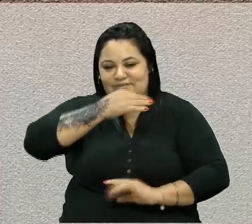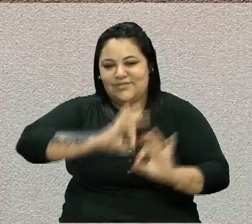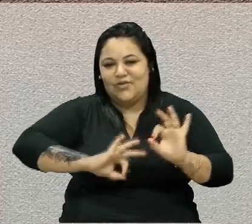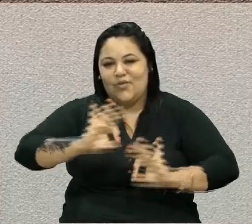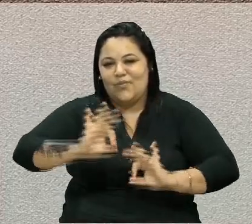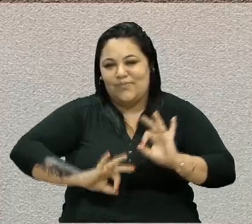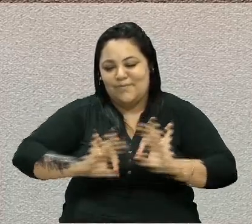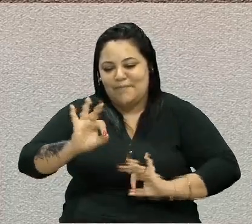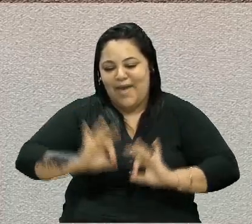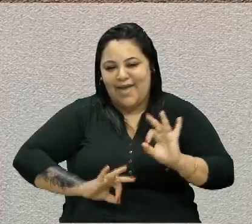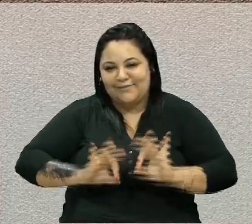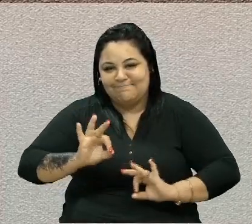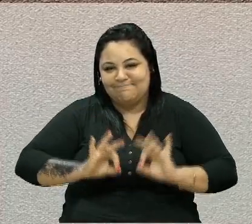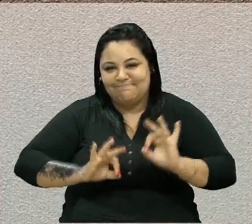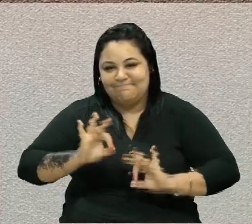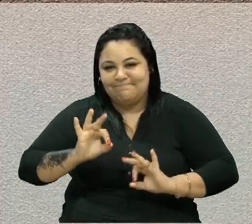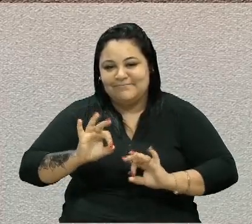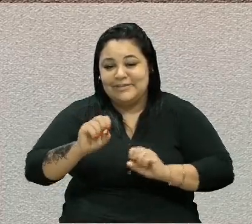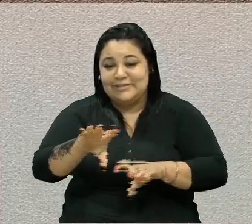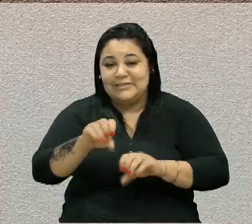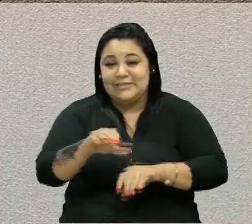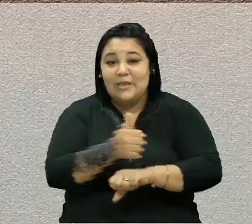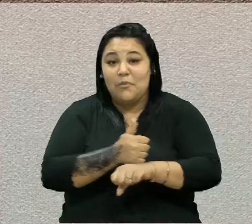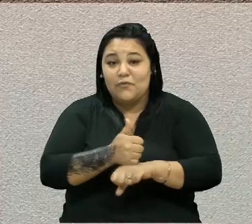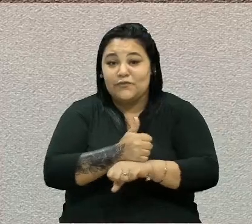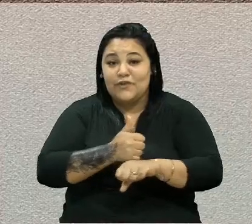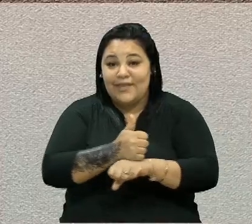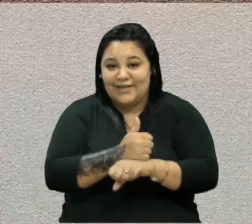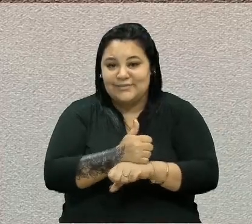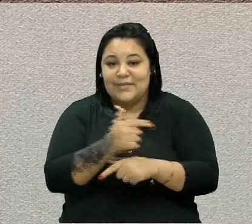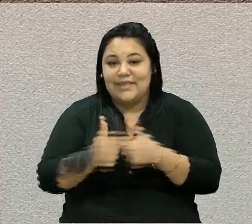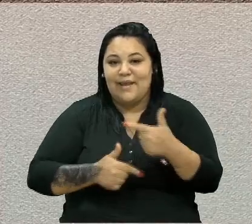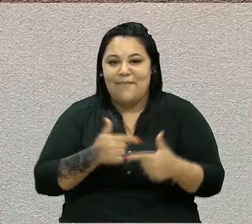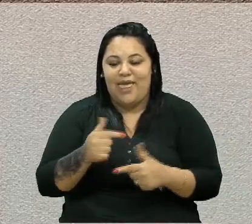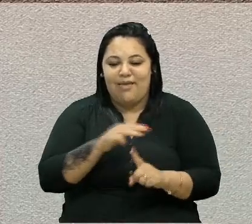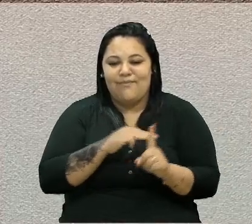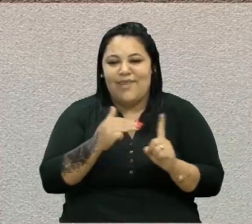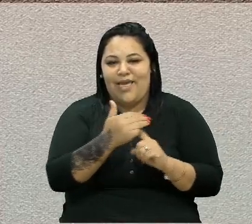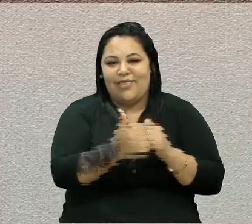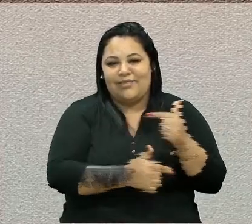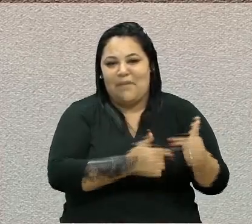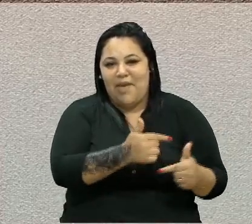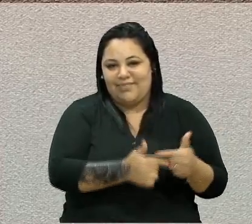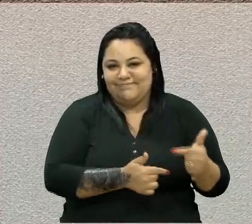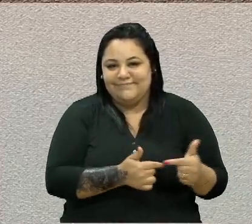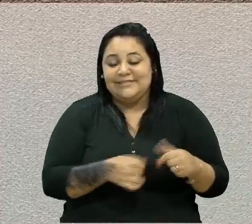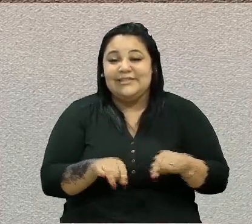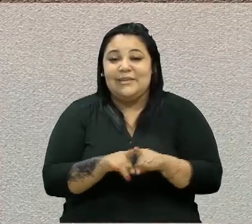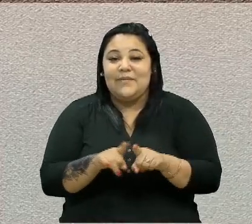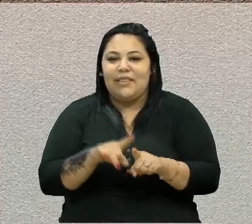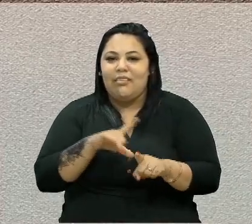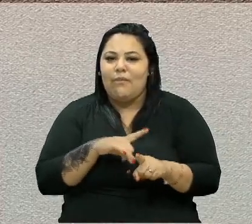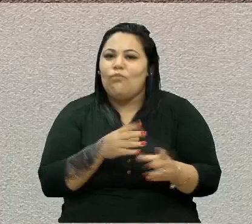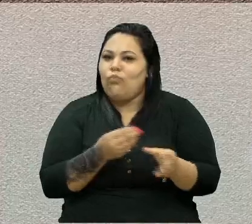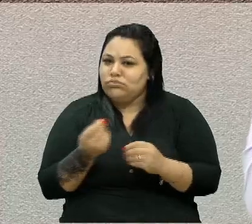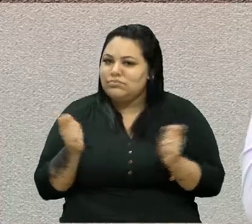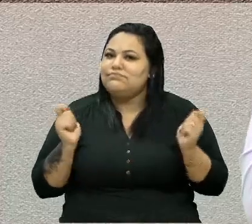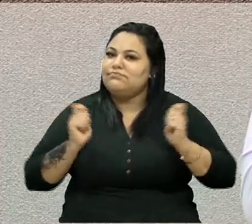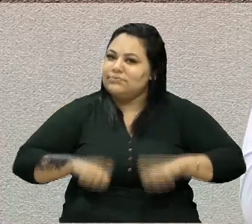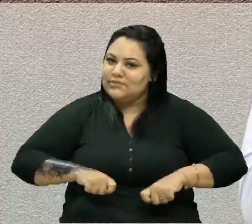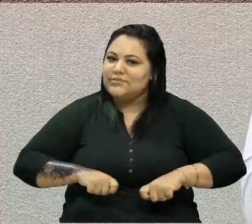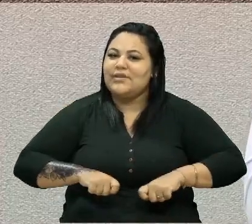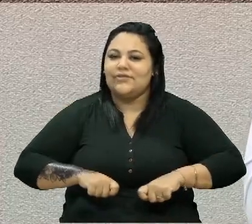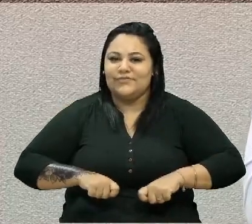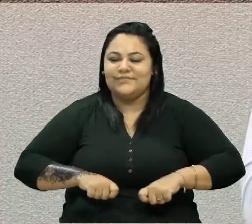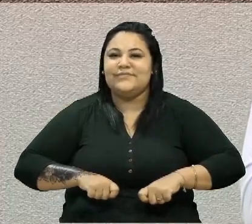prepara, vamos dizer, profissionais para atuar no mercado de trabalho e com tanta competência, né? E